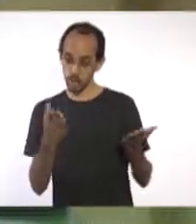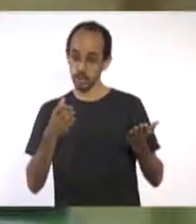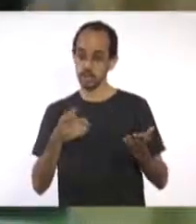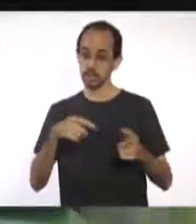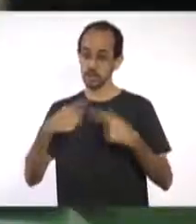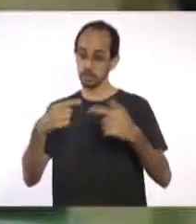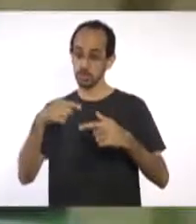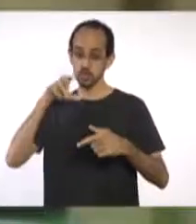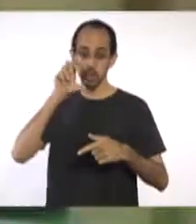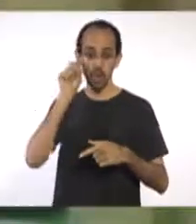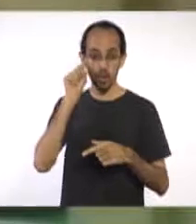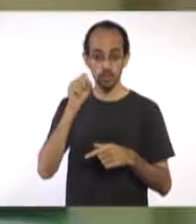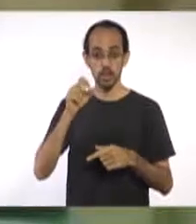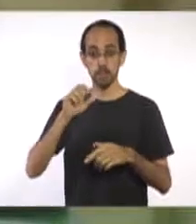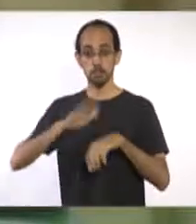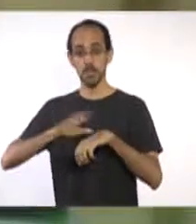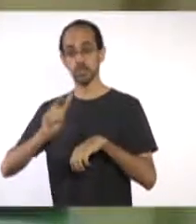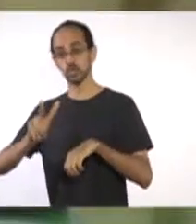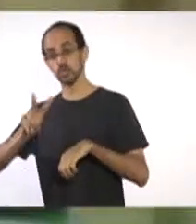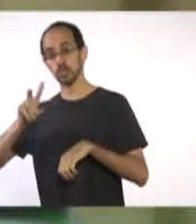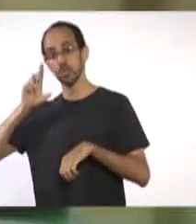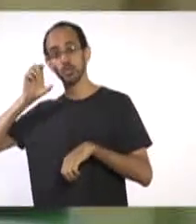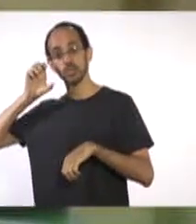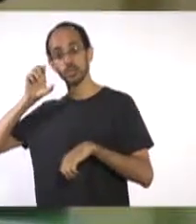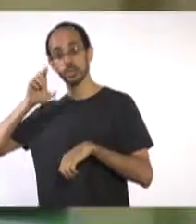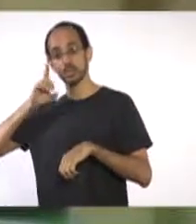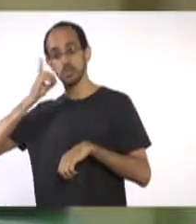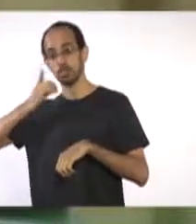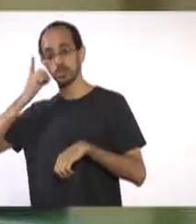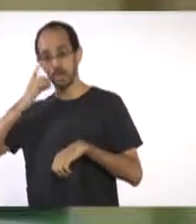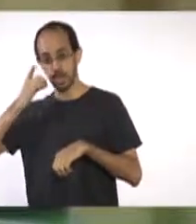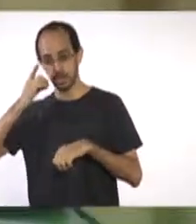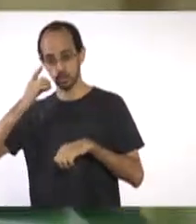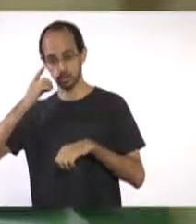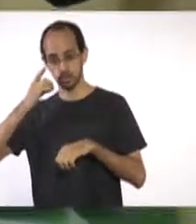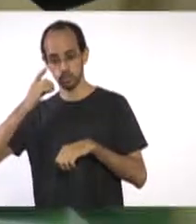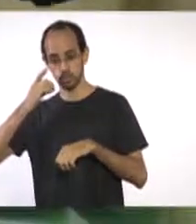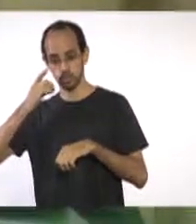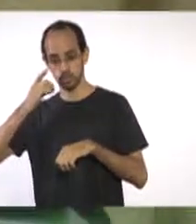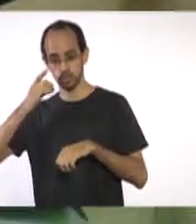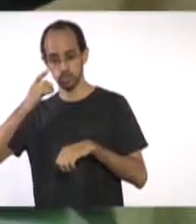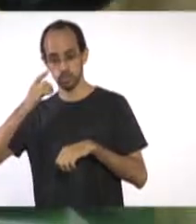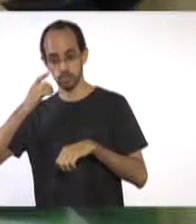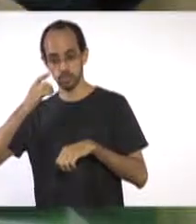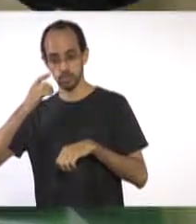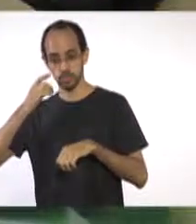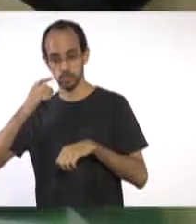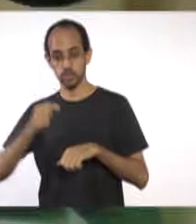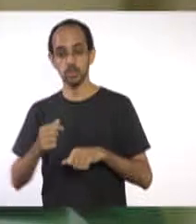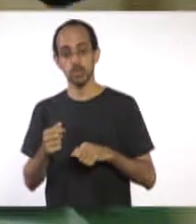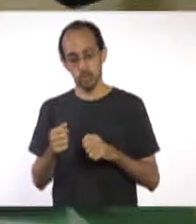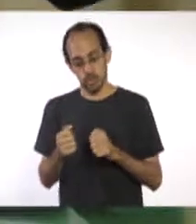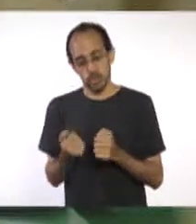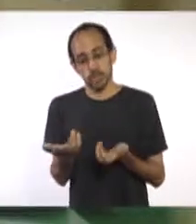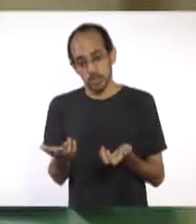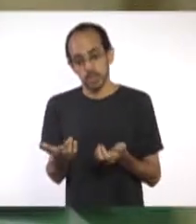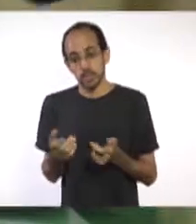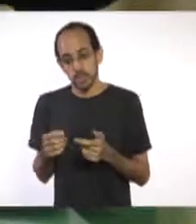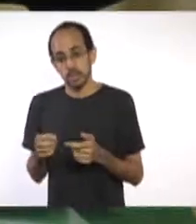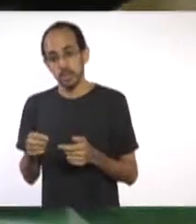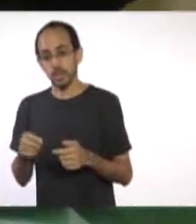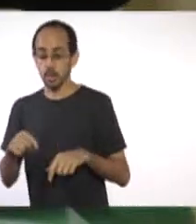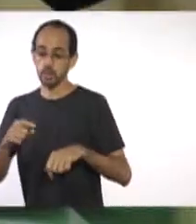2 parlamentares não membros da comissão, porque eu também não vou abrir a palavra para todo mundo, que eu tenho hora para acabar, né? Eu sei